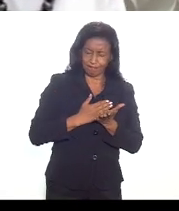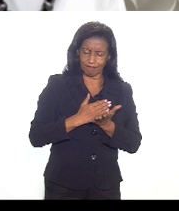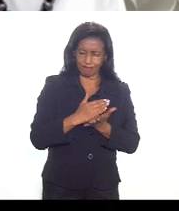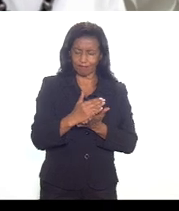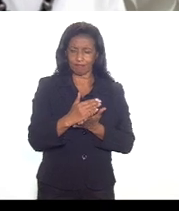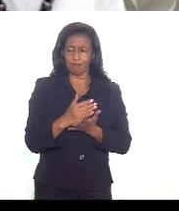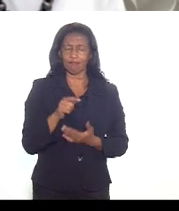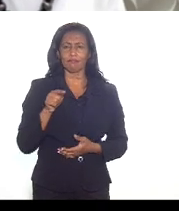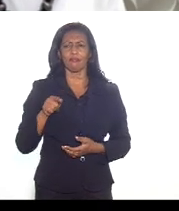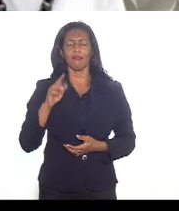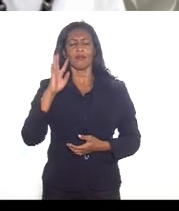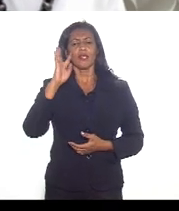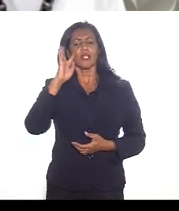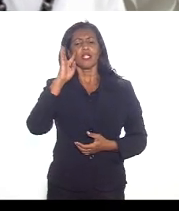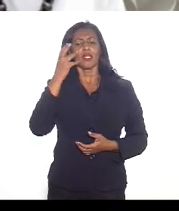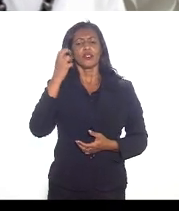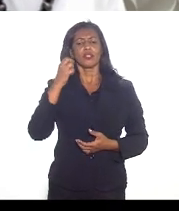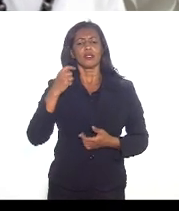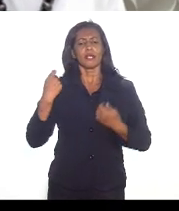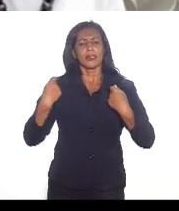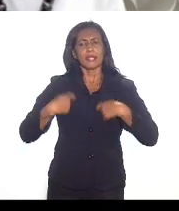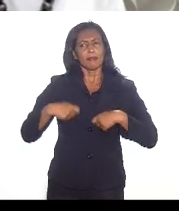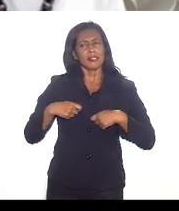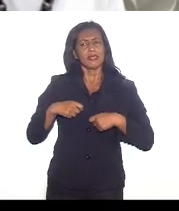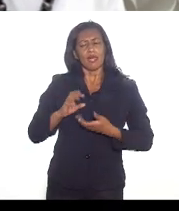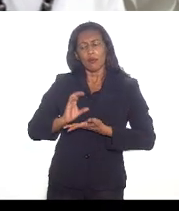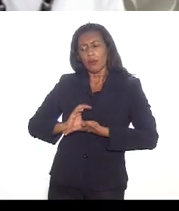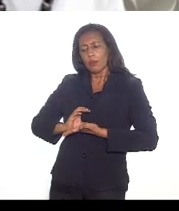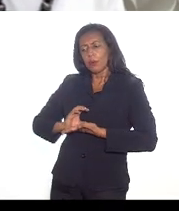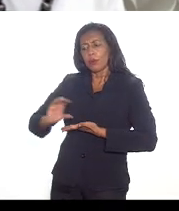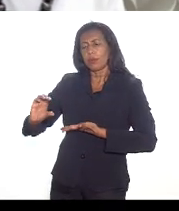ele decidiu o que precisava investir,